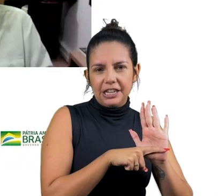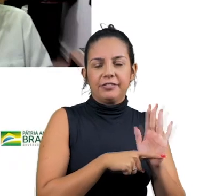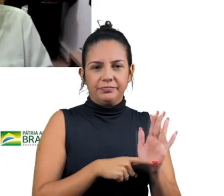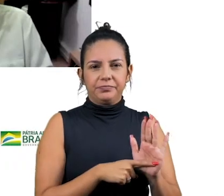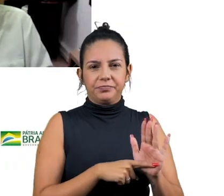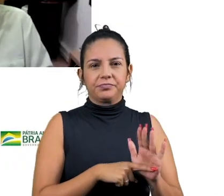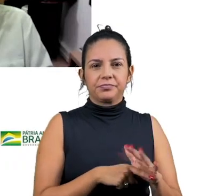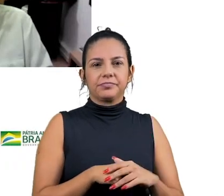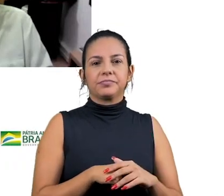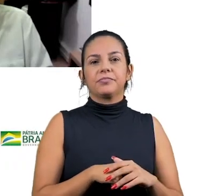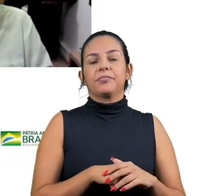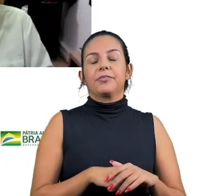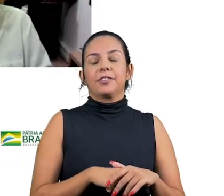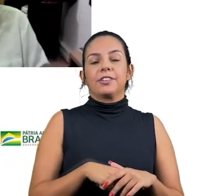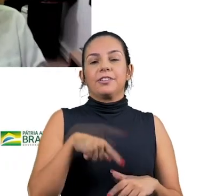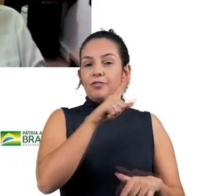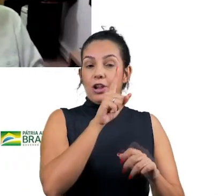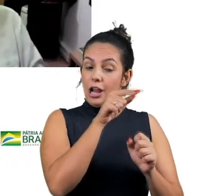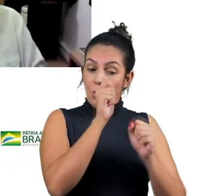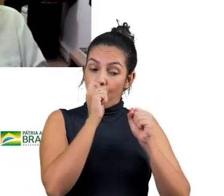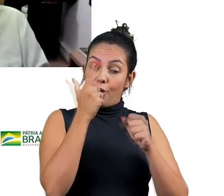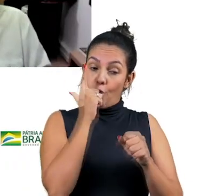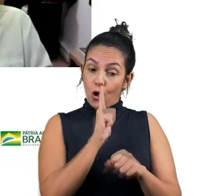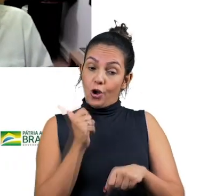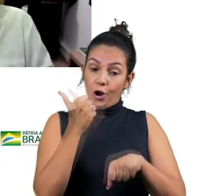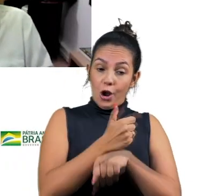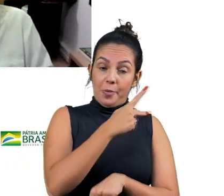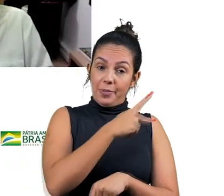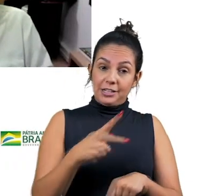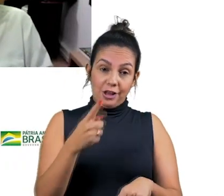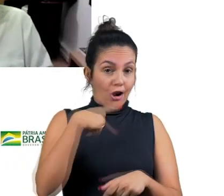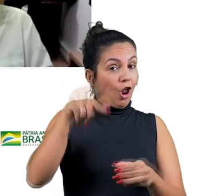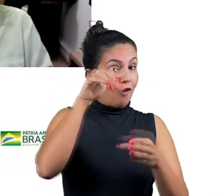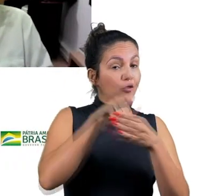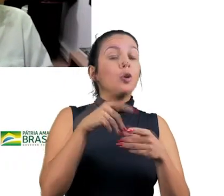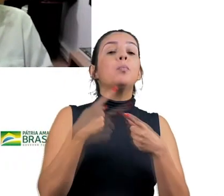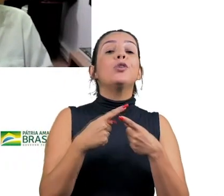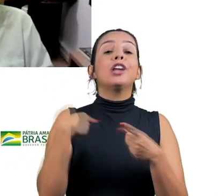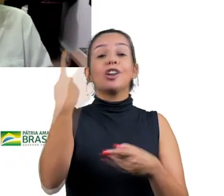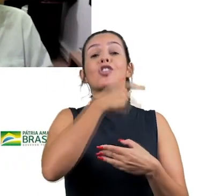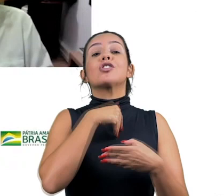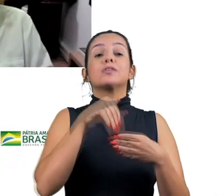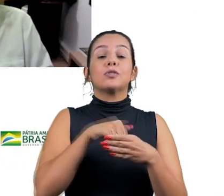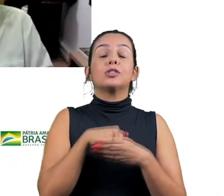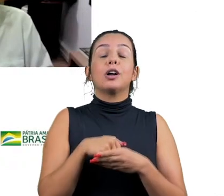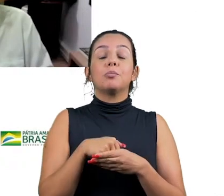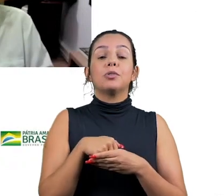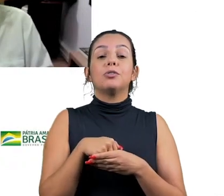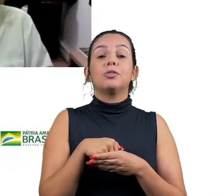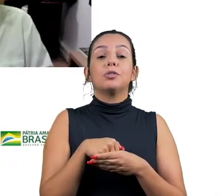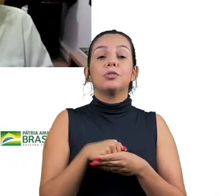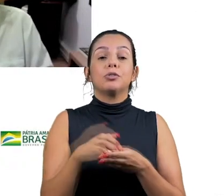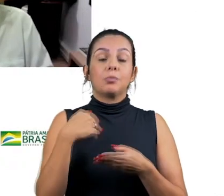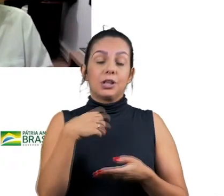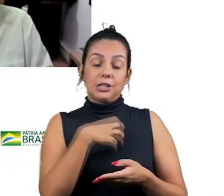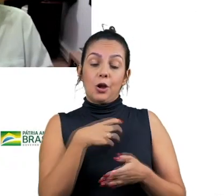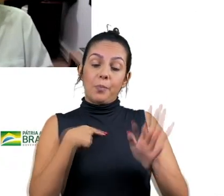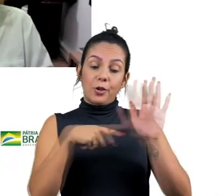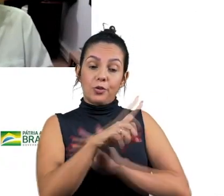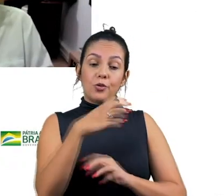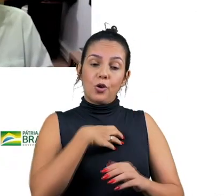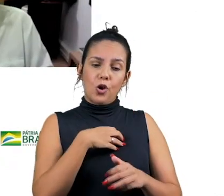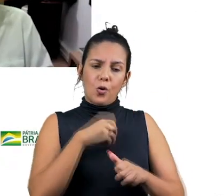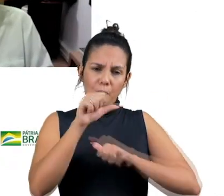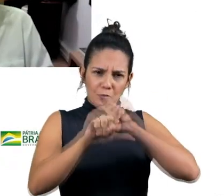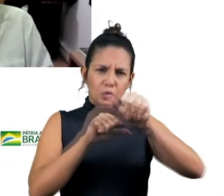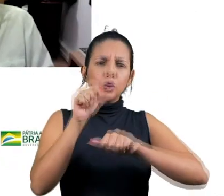que baixou e falou, você vai para o poder. Não, ganharam no voto. Quer dizer, qual que é a minha sensação?